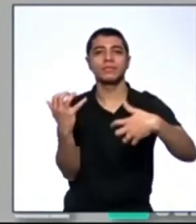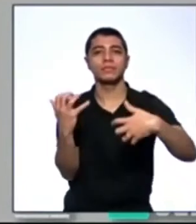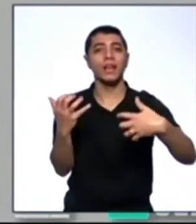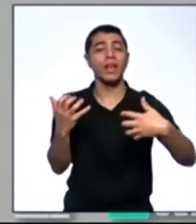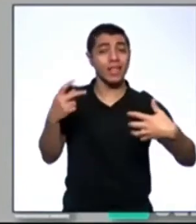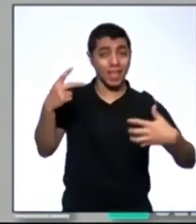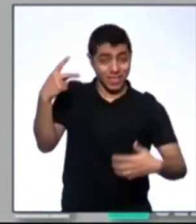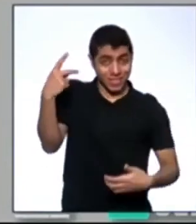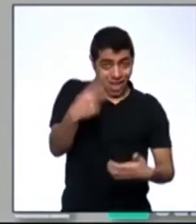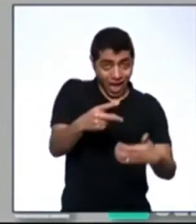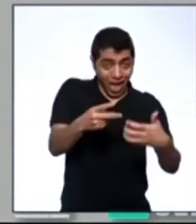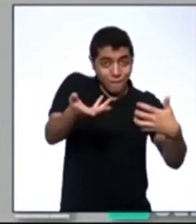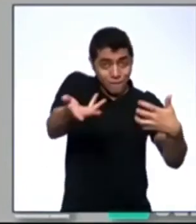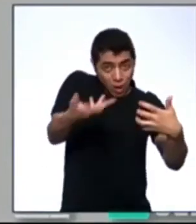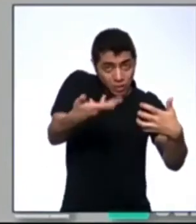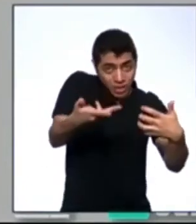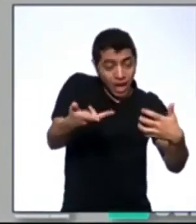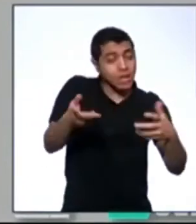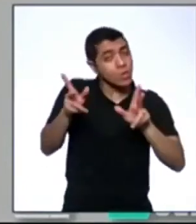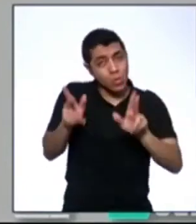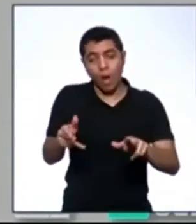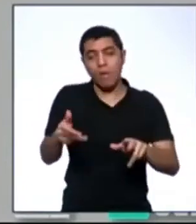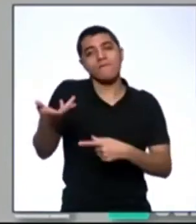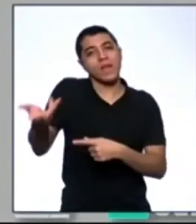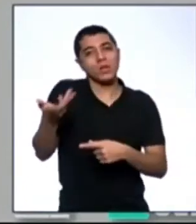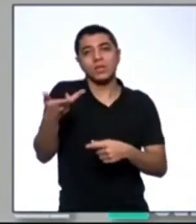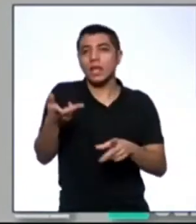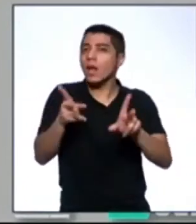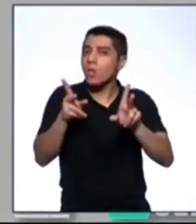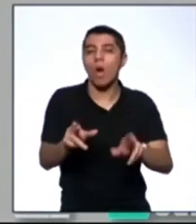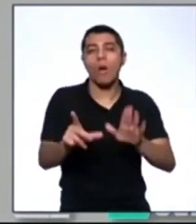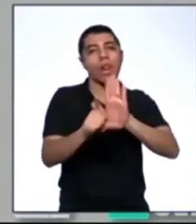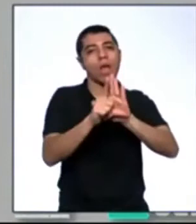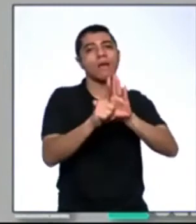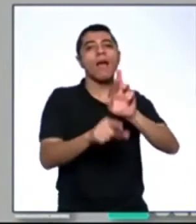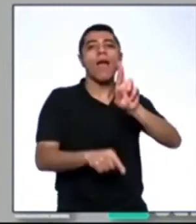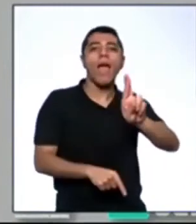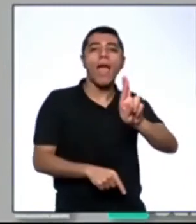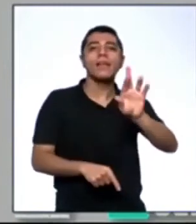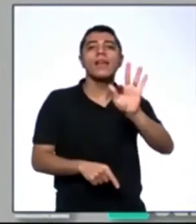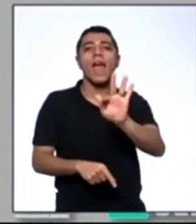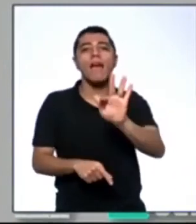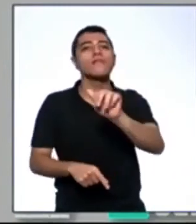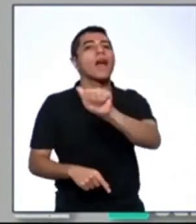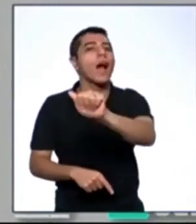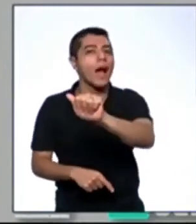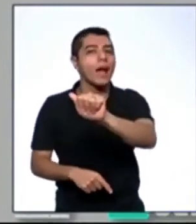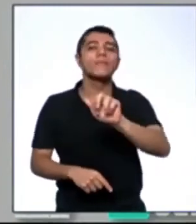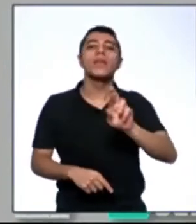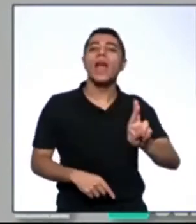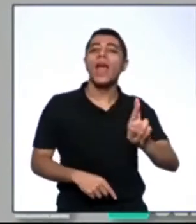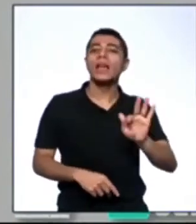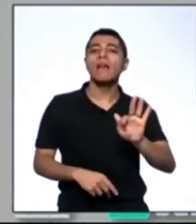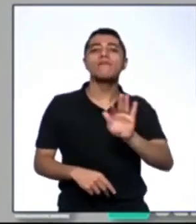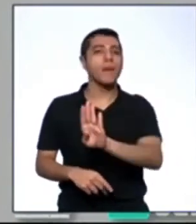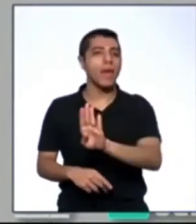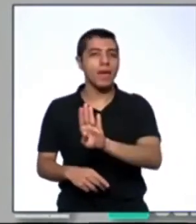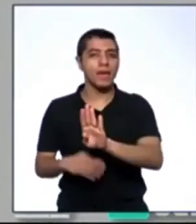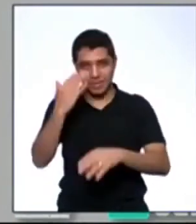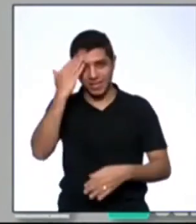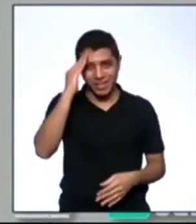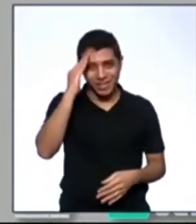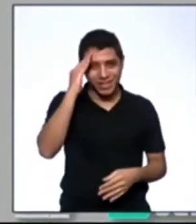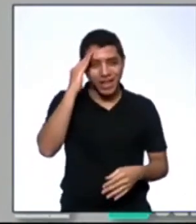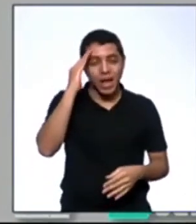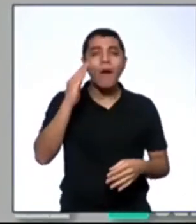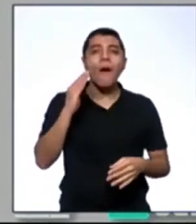mesma lei. RF de A é igual a RF de B. Ou seja, o produto raio vezes frequência tanto vale para